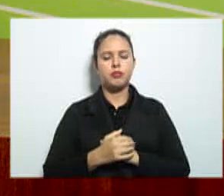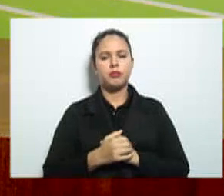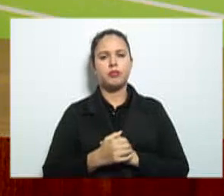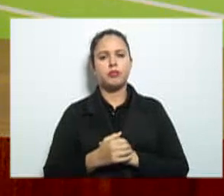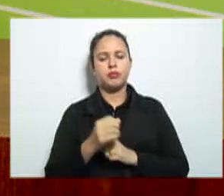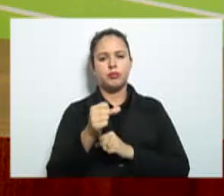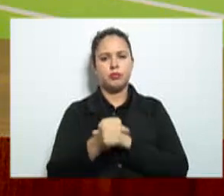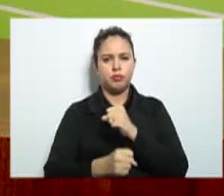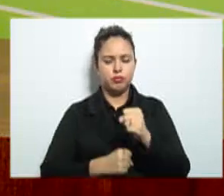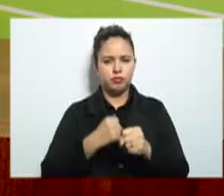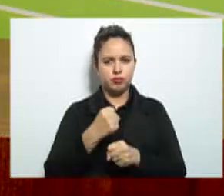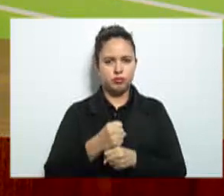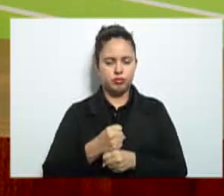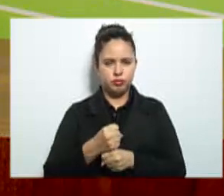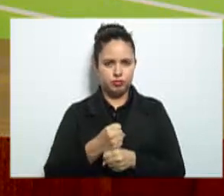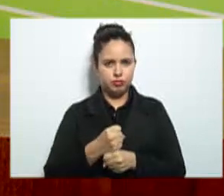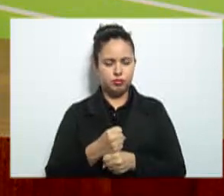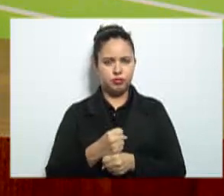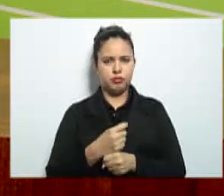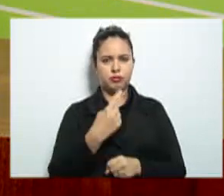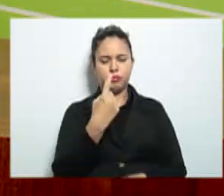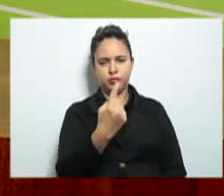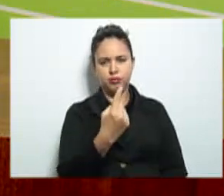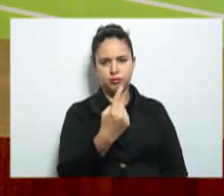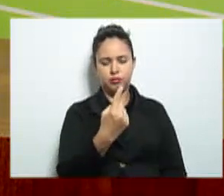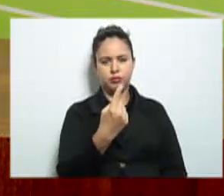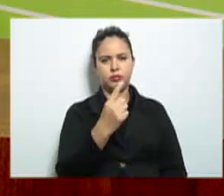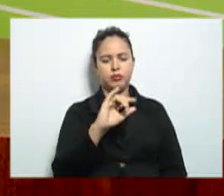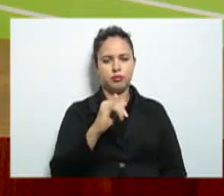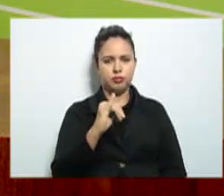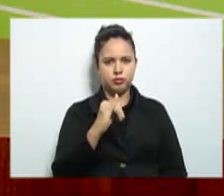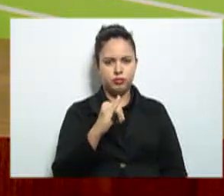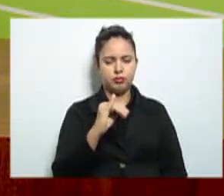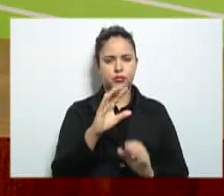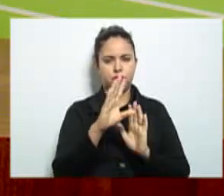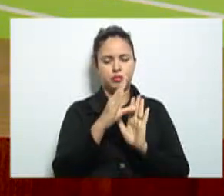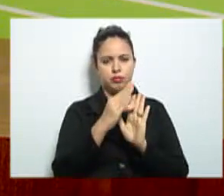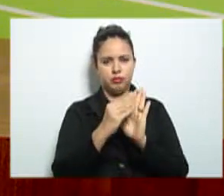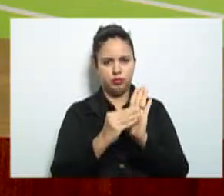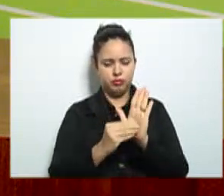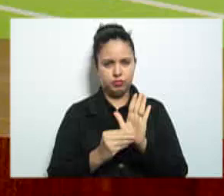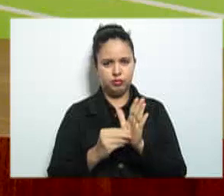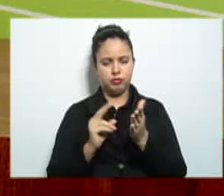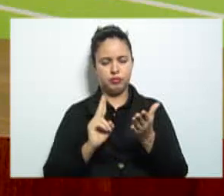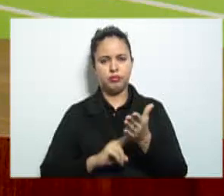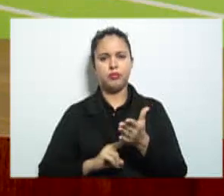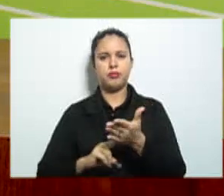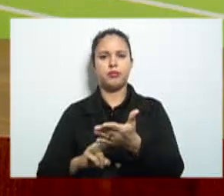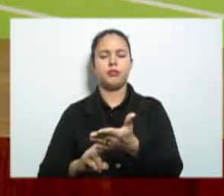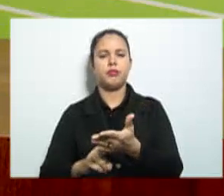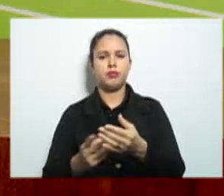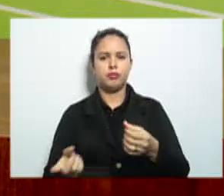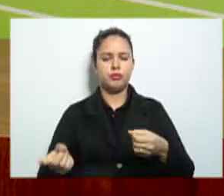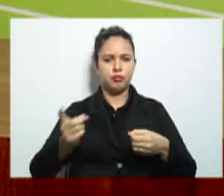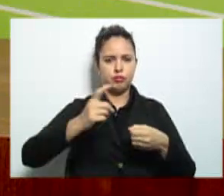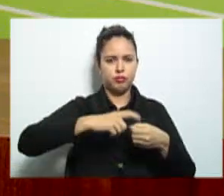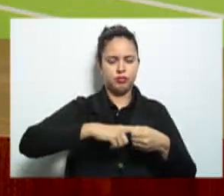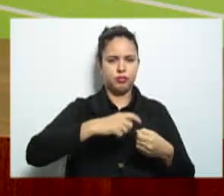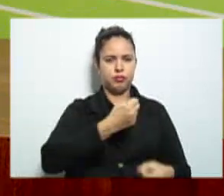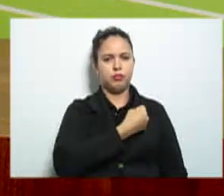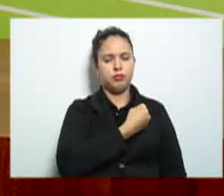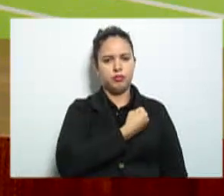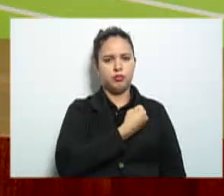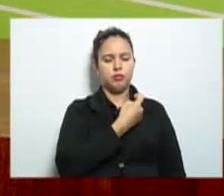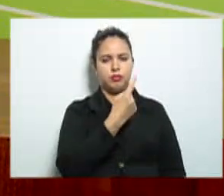ano, dia 1º de janeiro de cada ano, essas cartas comerciais voltam à primeira, assim